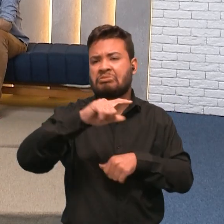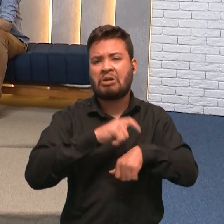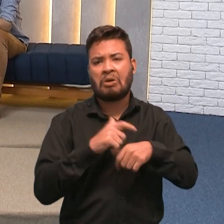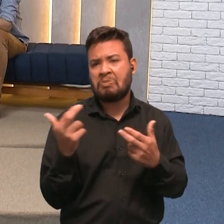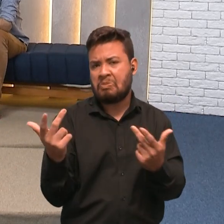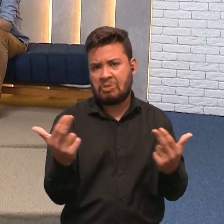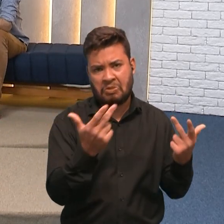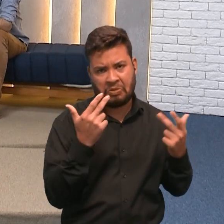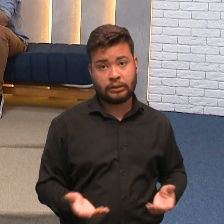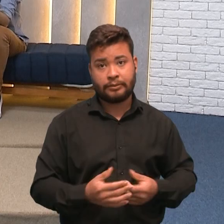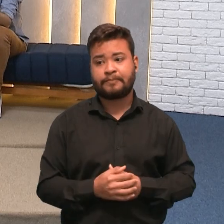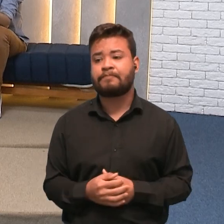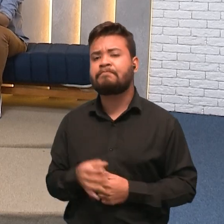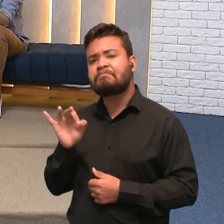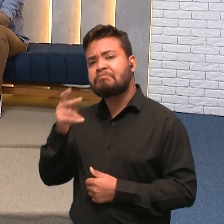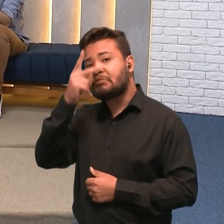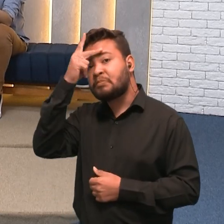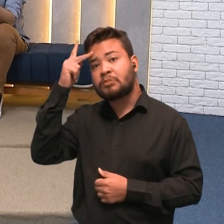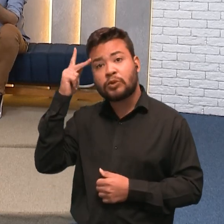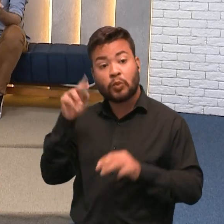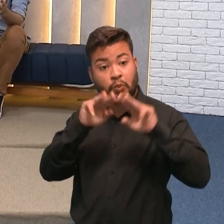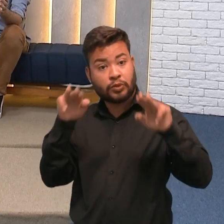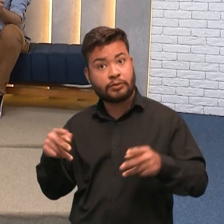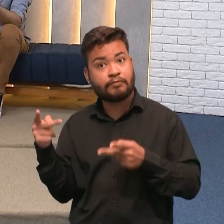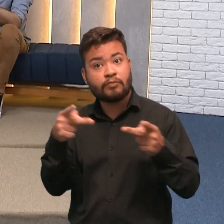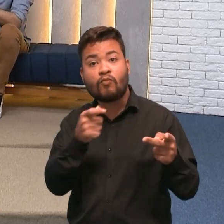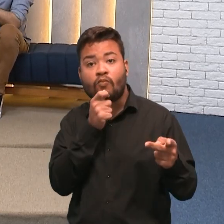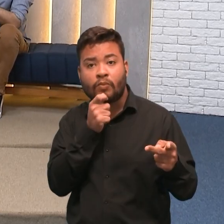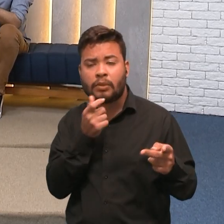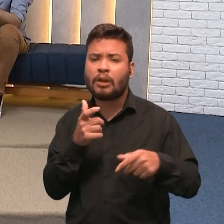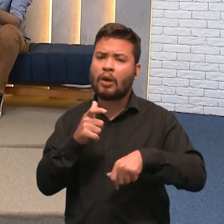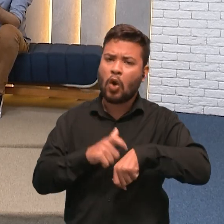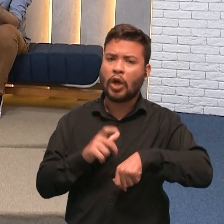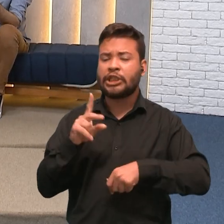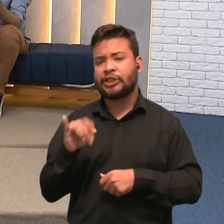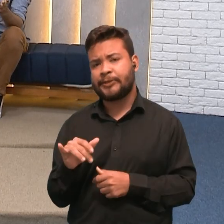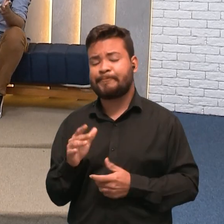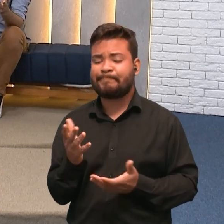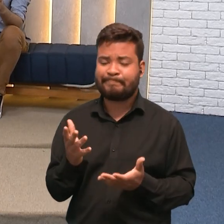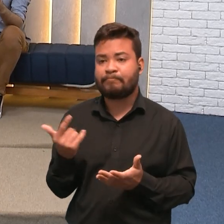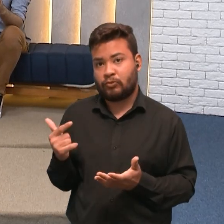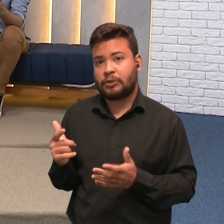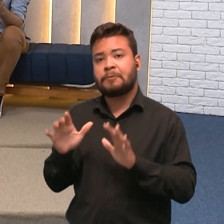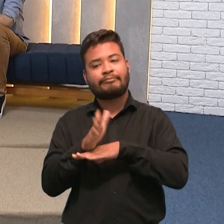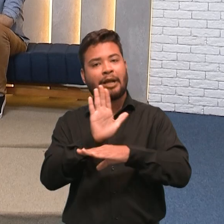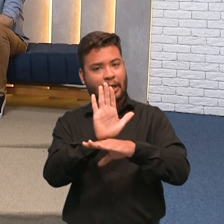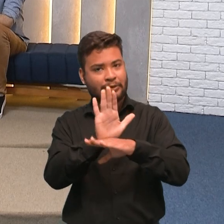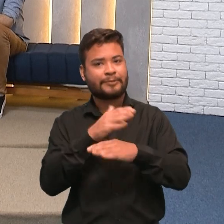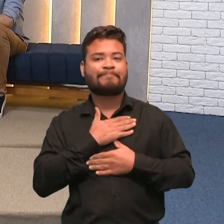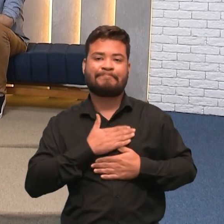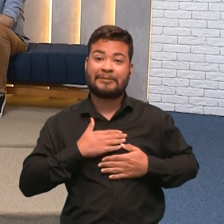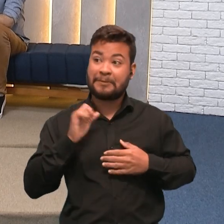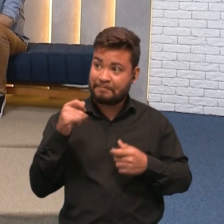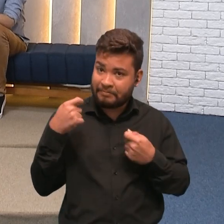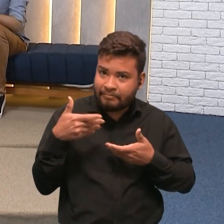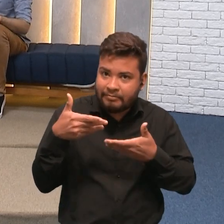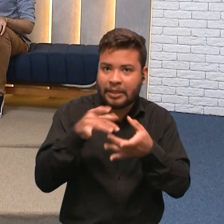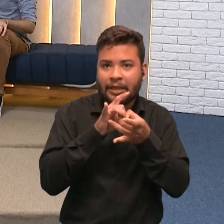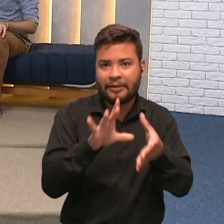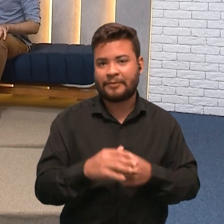comunica nesse sentido, né, professor? Tudo é comunicação nesse sentido. A comunicação ela é uma tensão entre possibilidades de